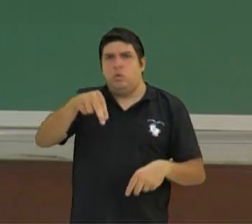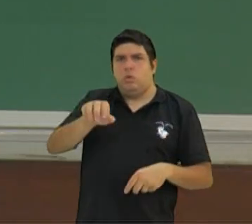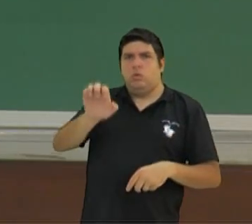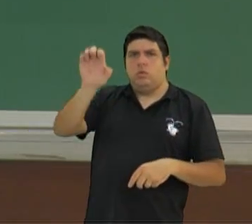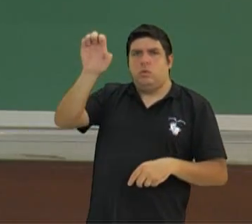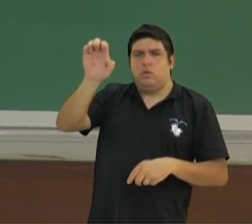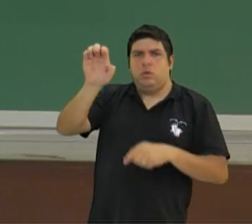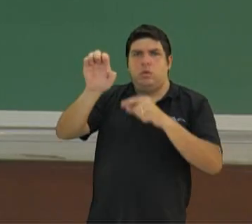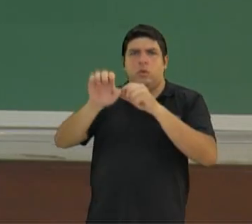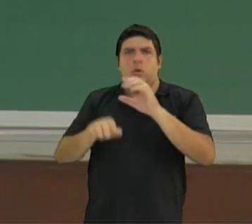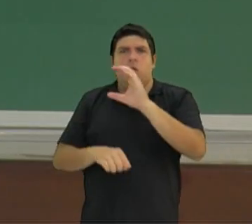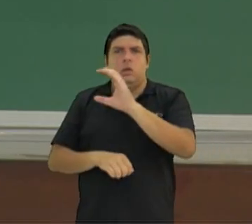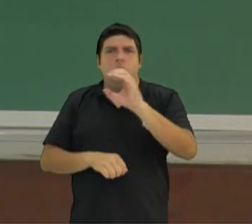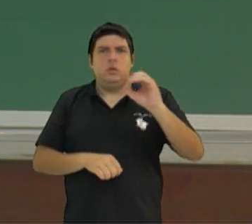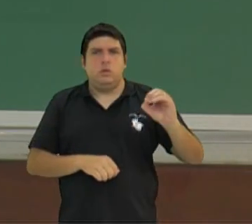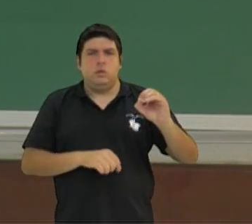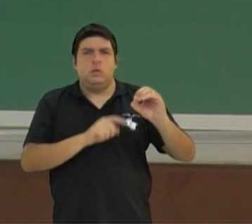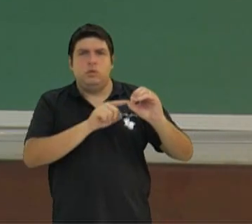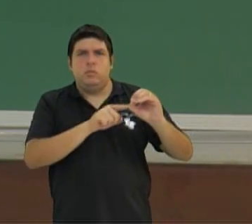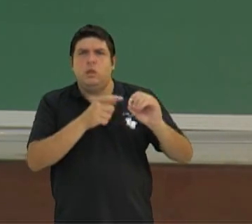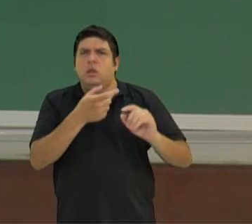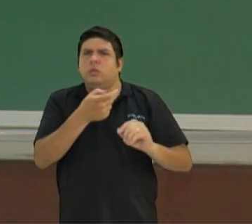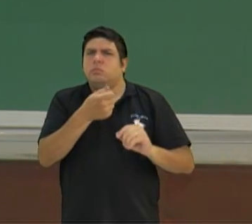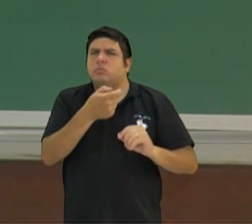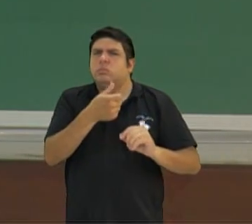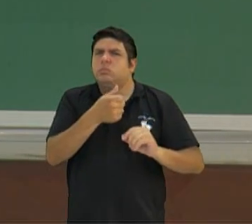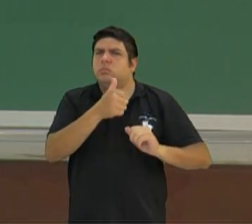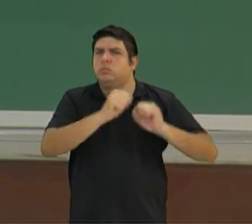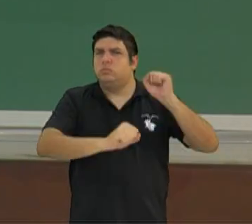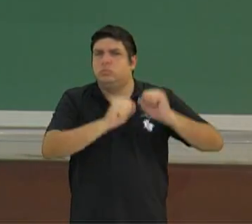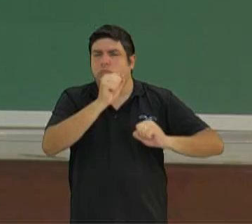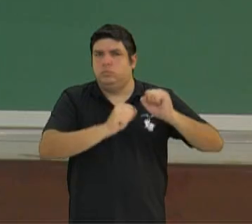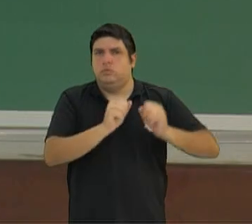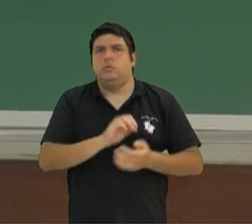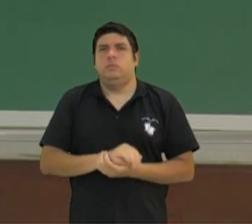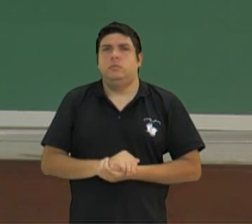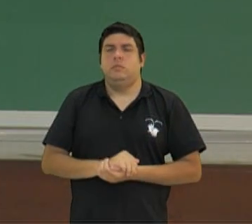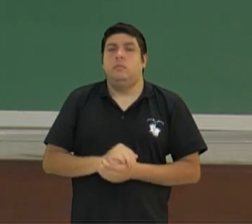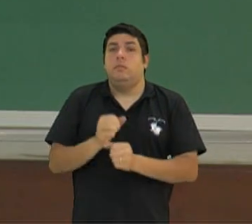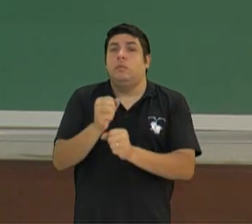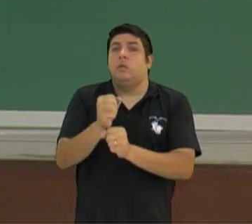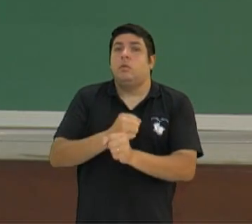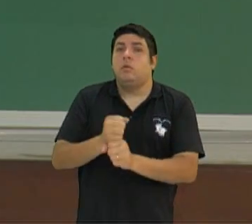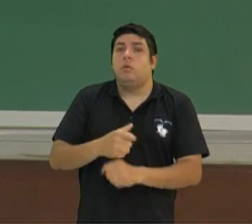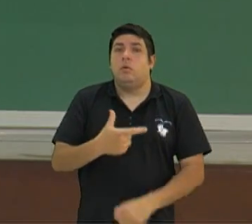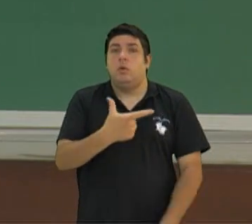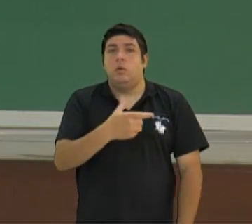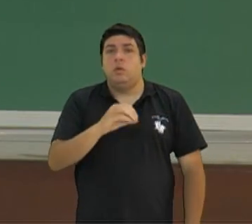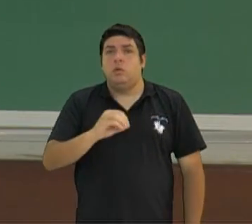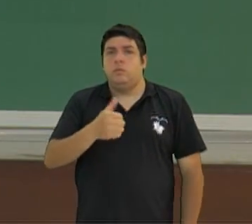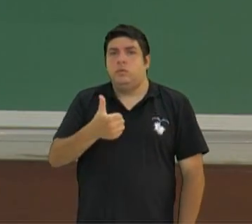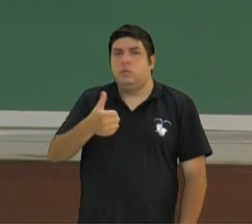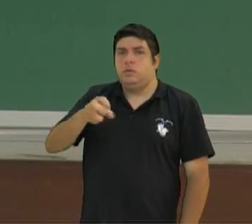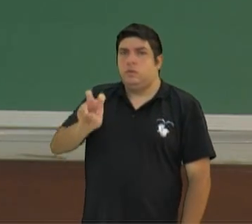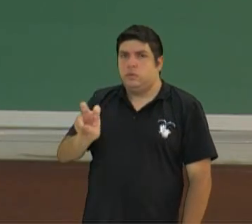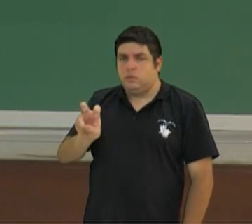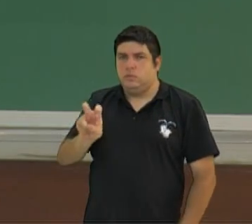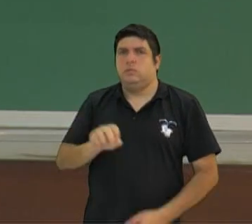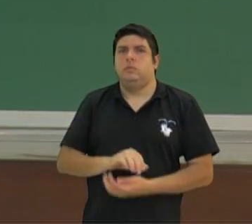uma quantidade menor de instalação de indústrias, certo? Isso em 2015, para a gente ter uma ideia